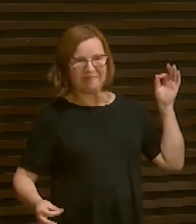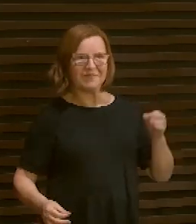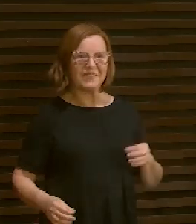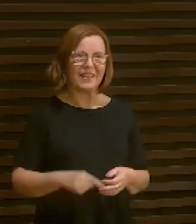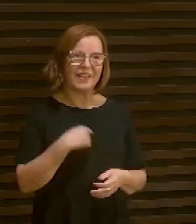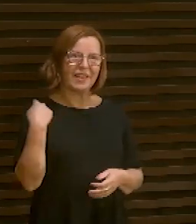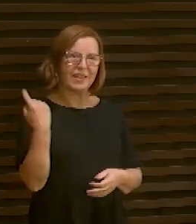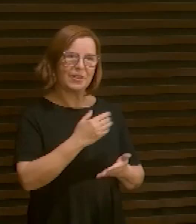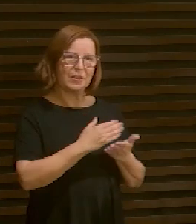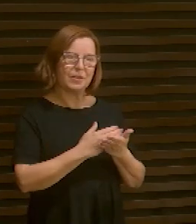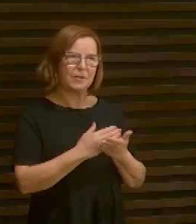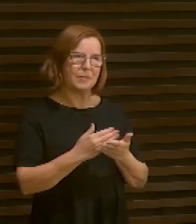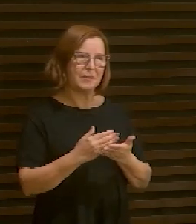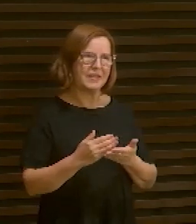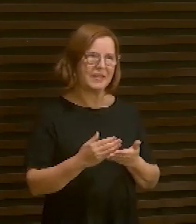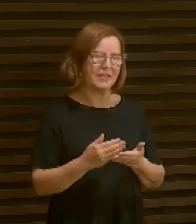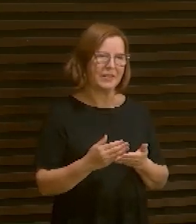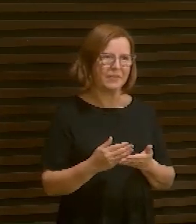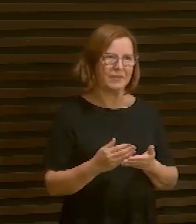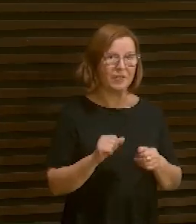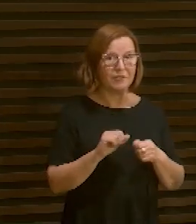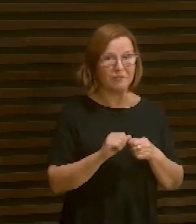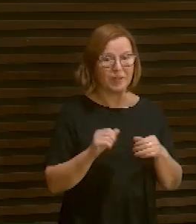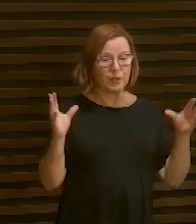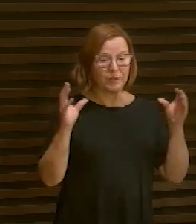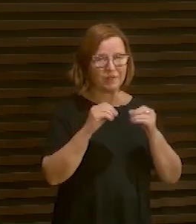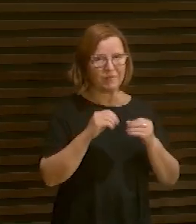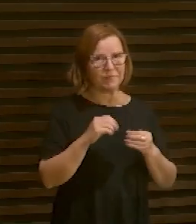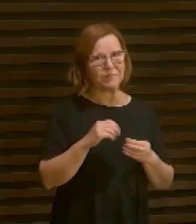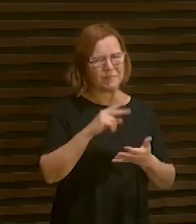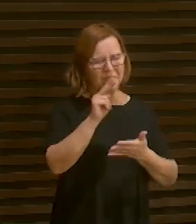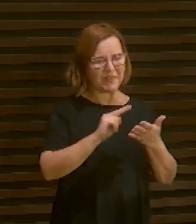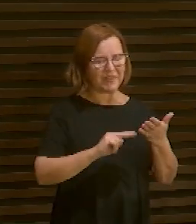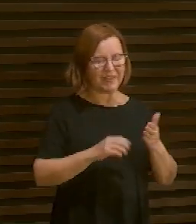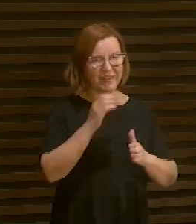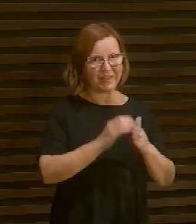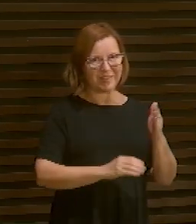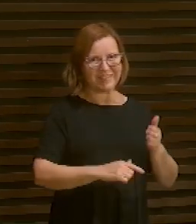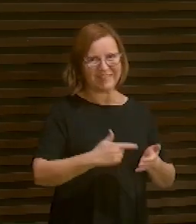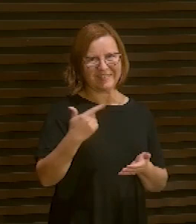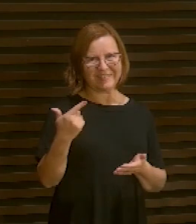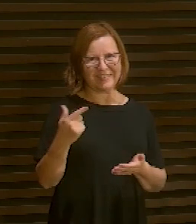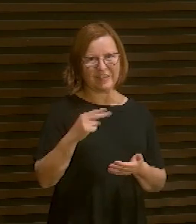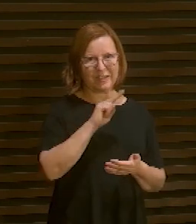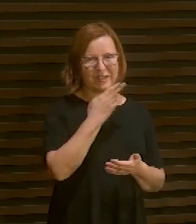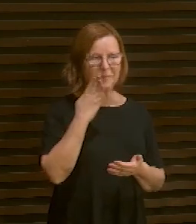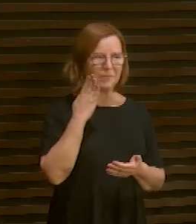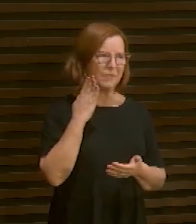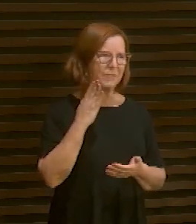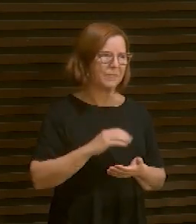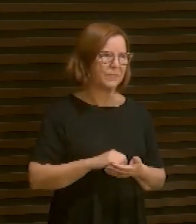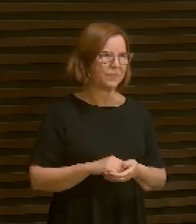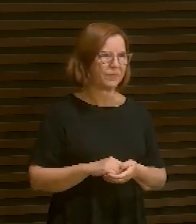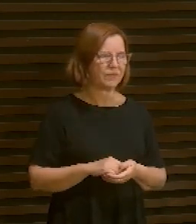fazendo um pequeno retrospecto na leitura. Capítulo 2 de Hebreus,